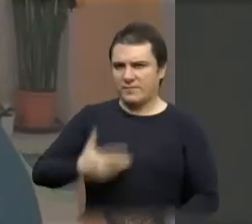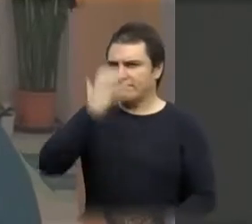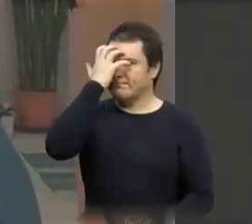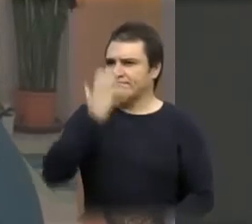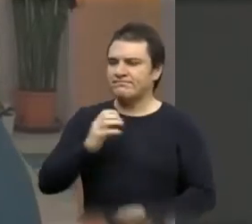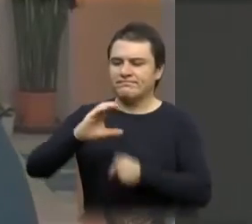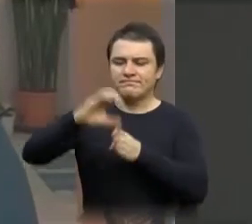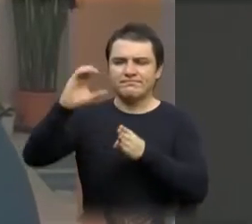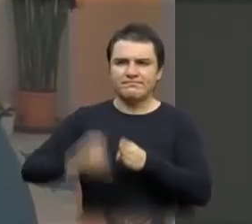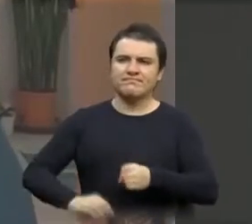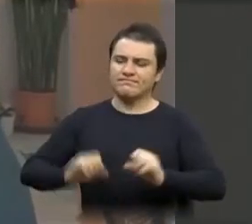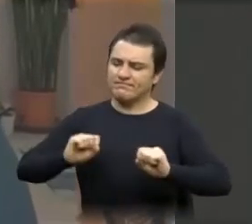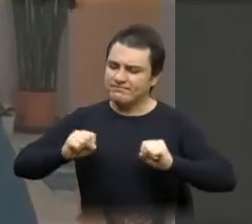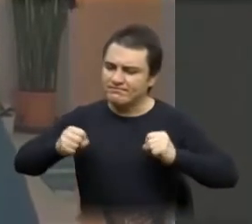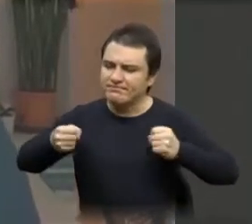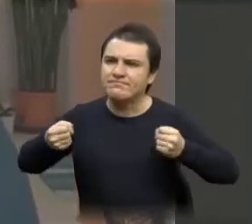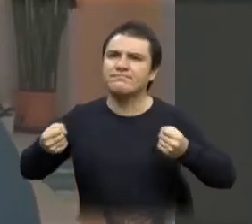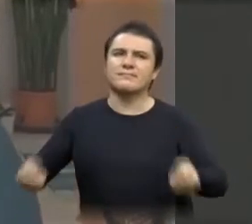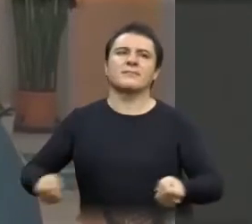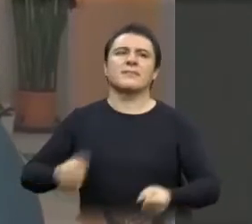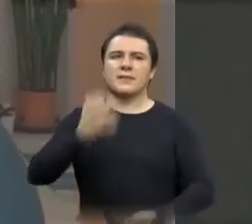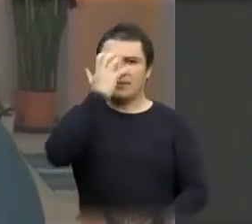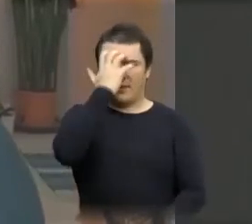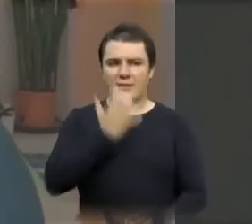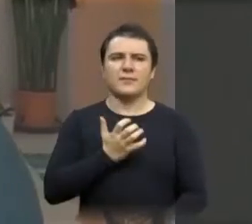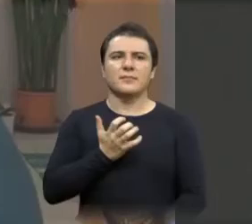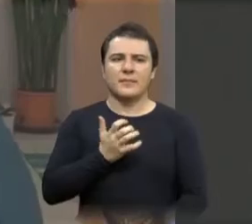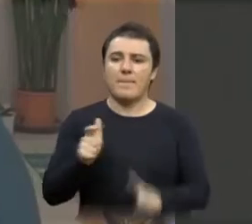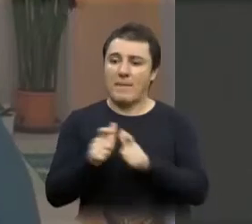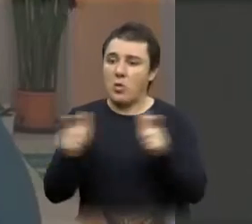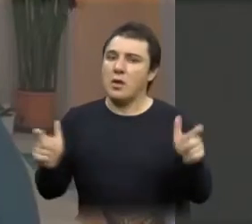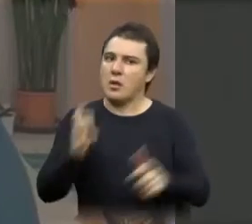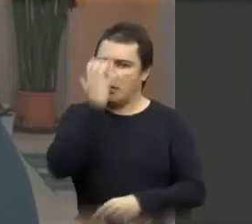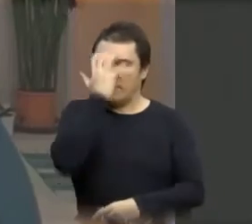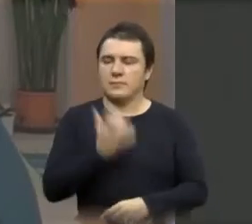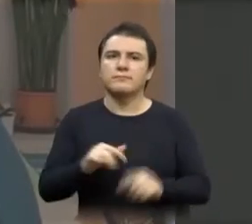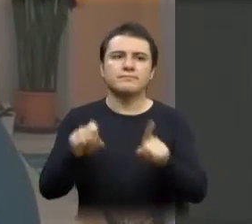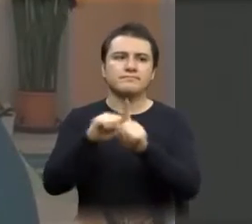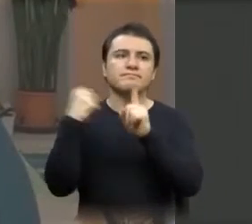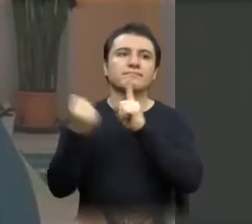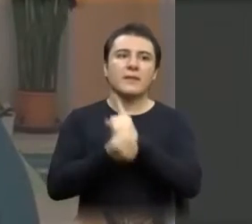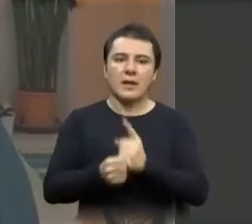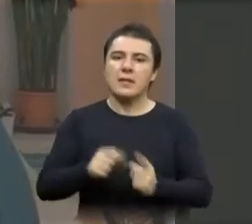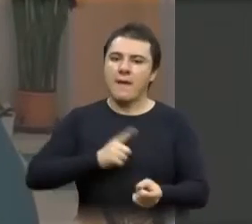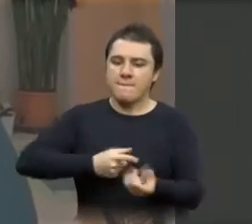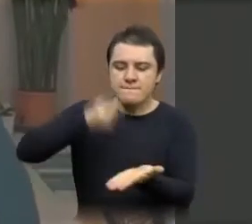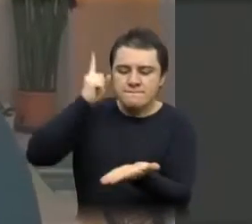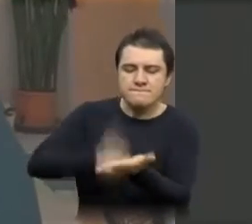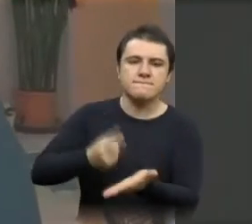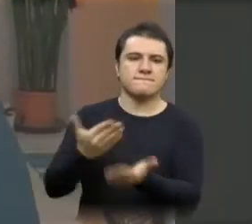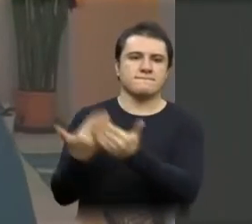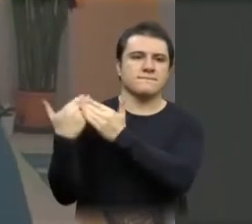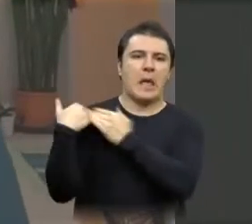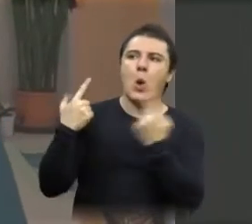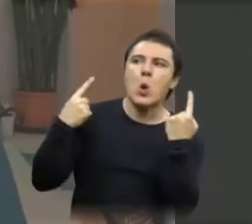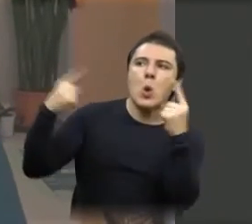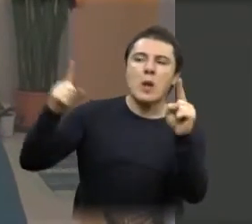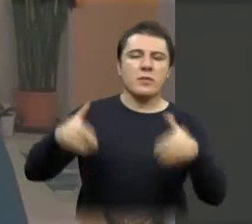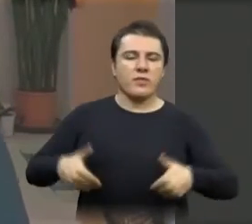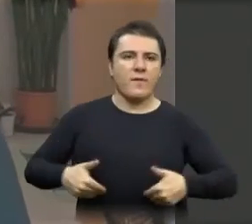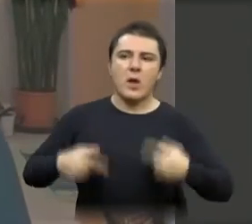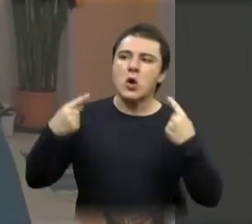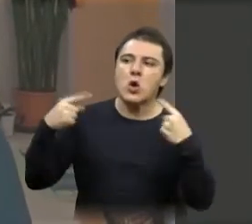Câmara Municipal majoritariamente séria, de uma sociedade araraquarense comprometida com o combate à fome e à